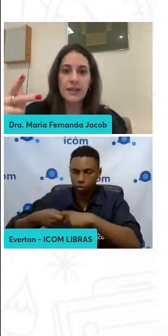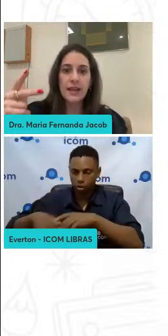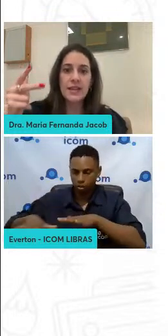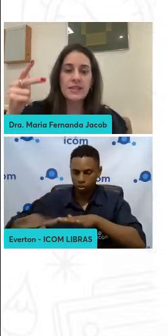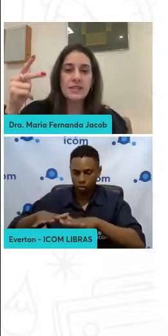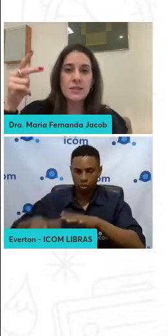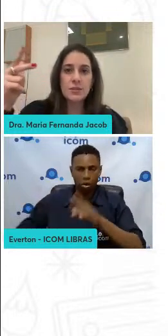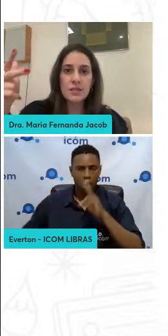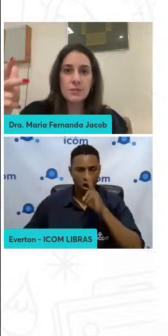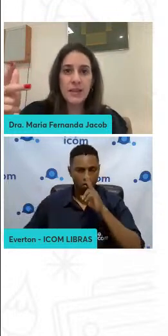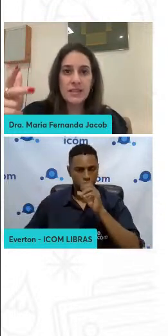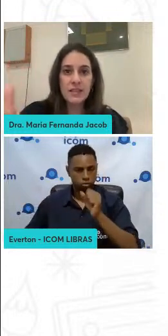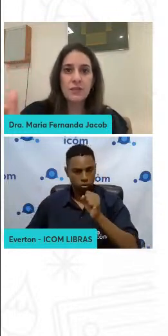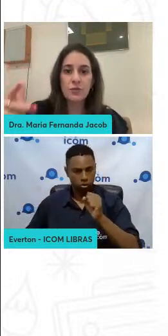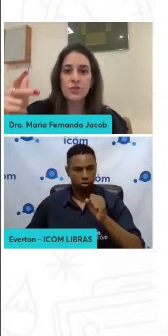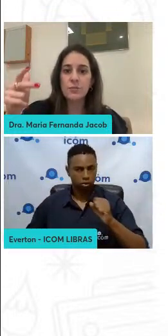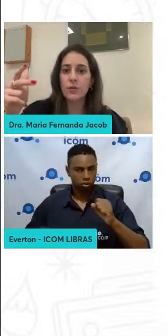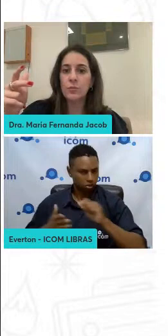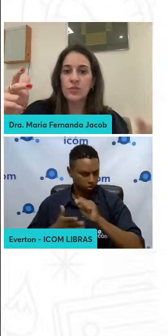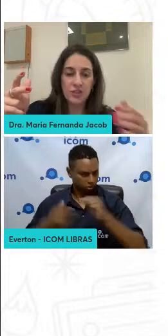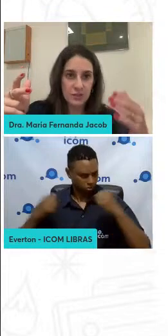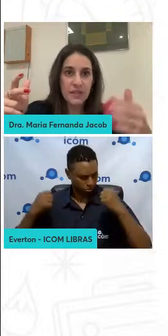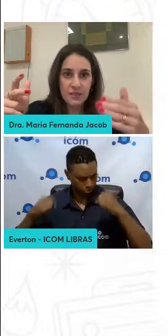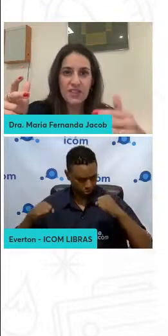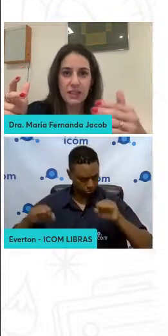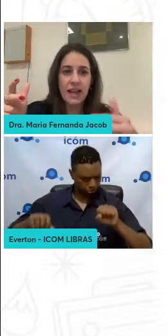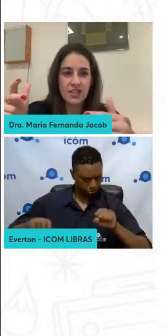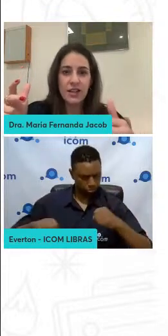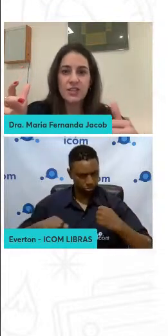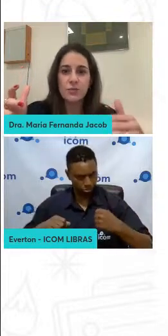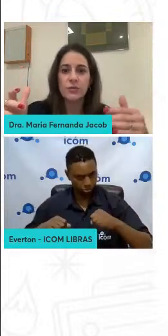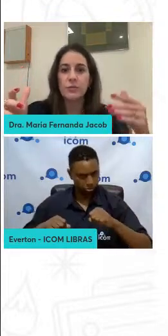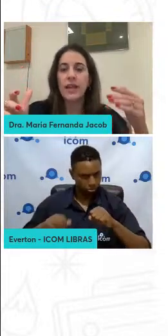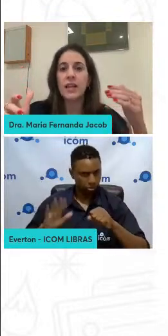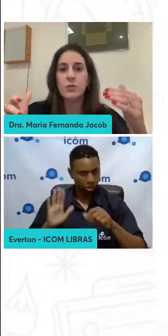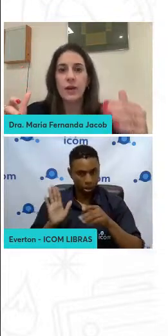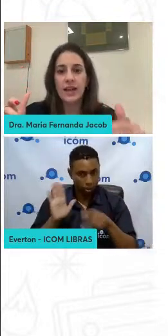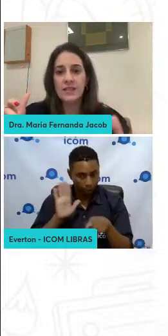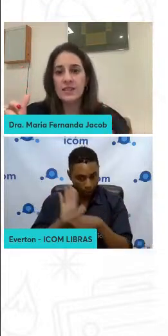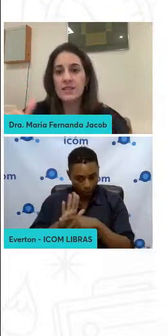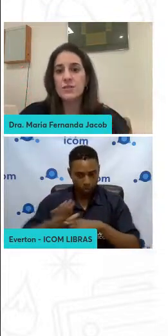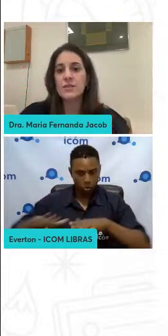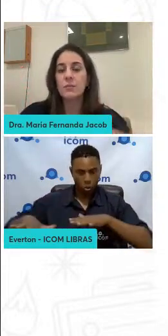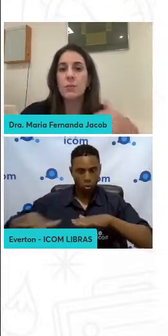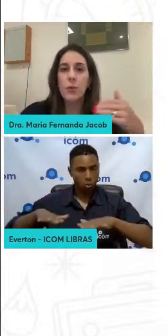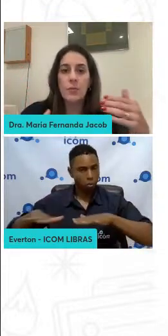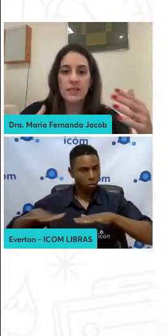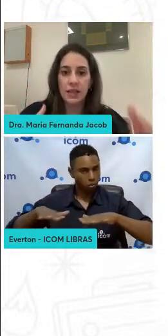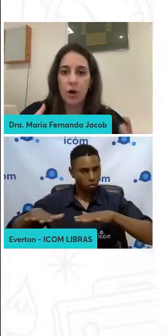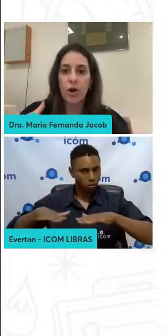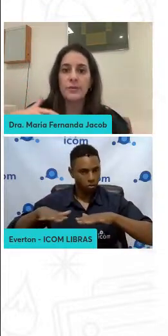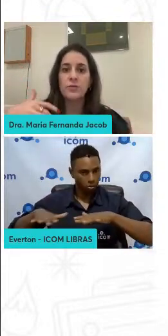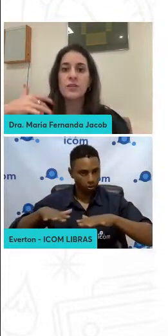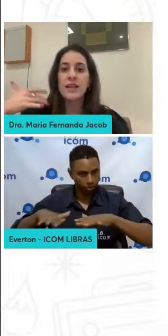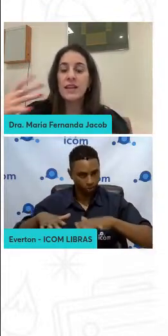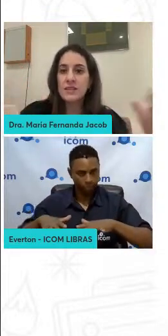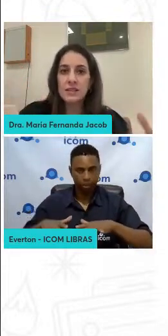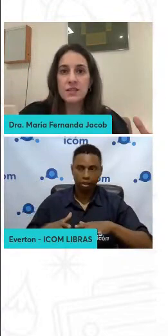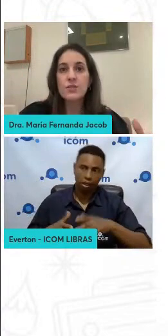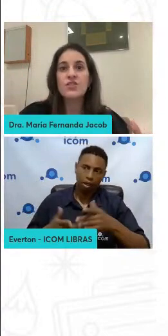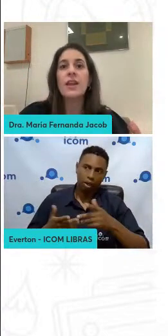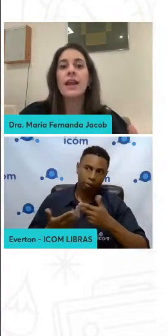força, exercícios específicos de especificidade, né, de movimento, exercícios também um pouco mais